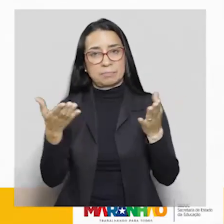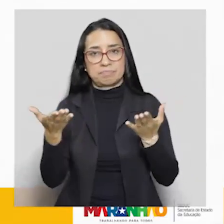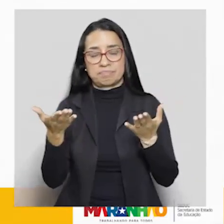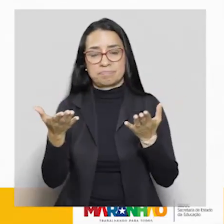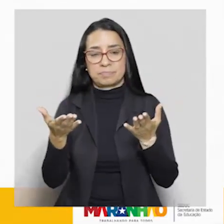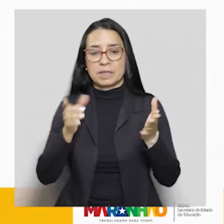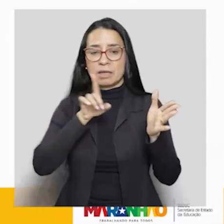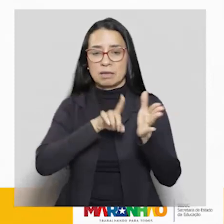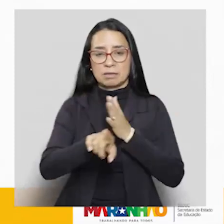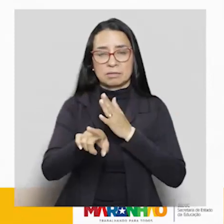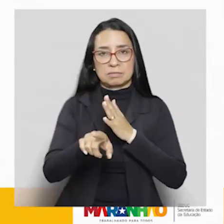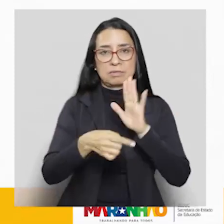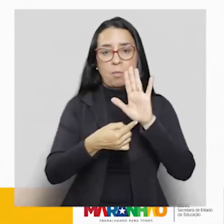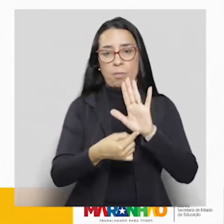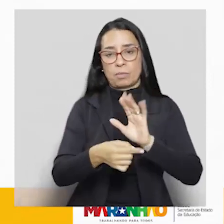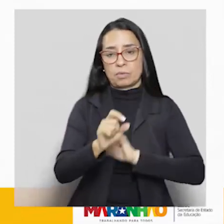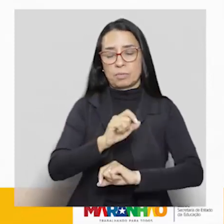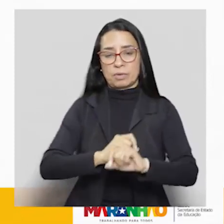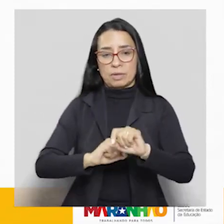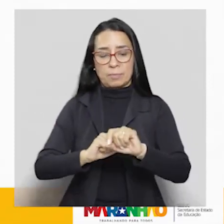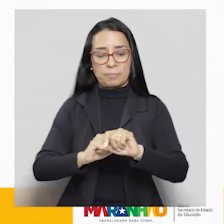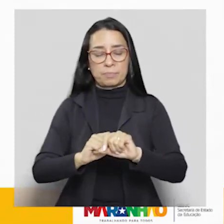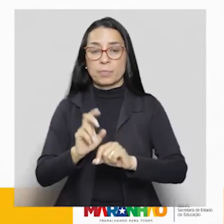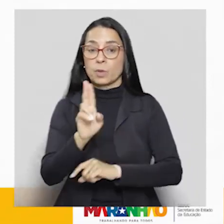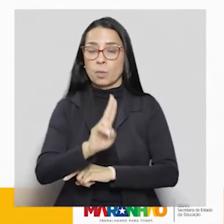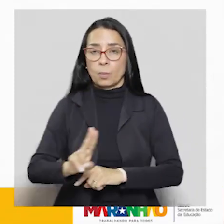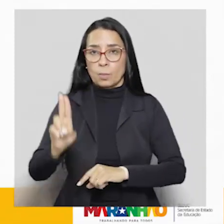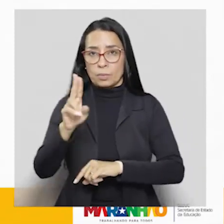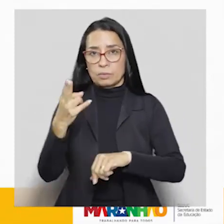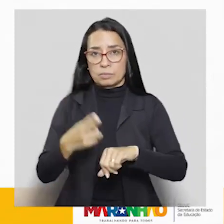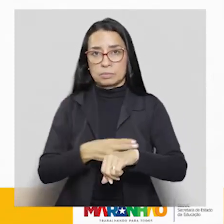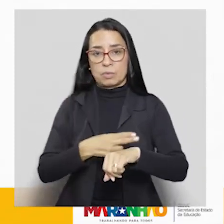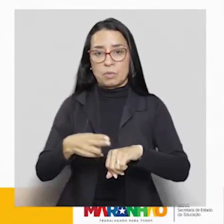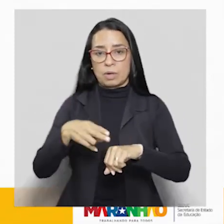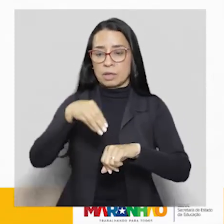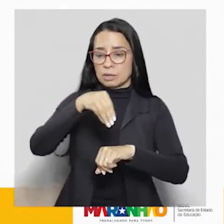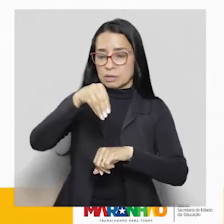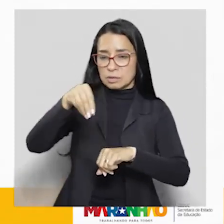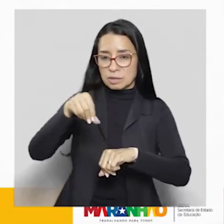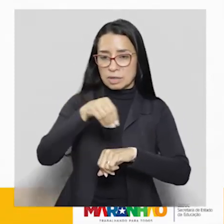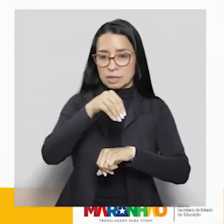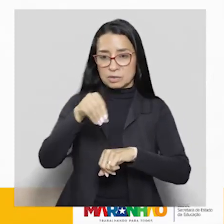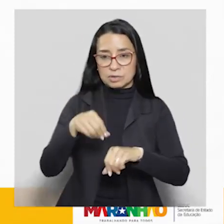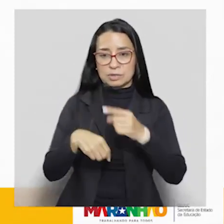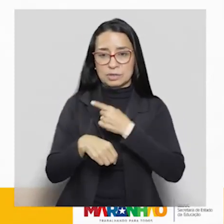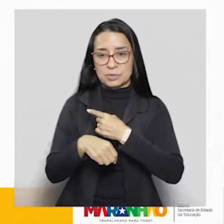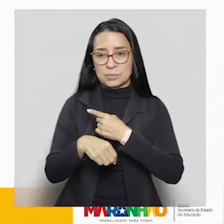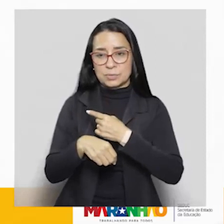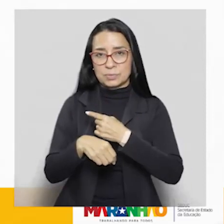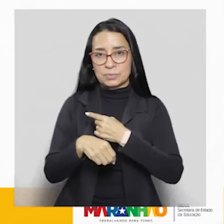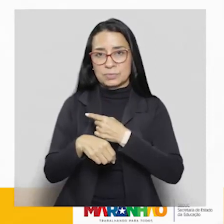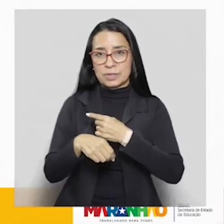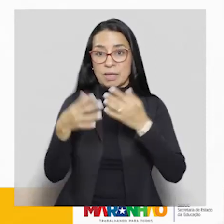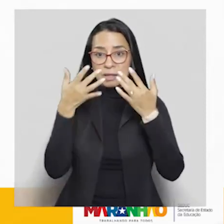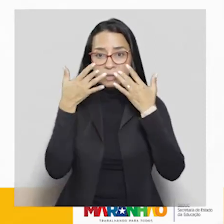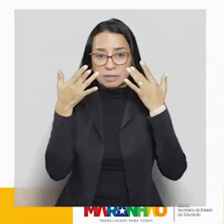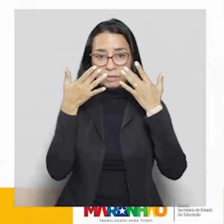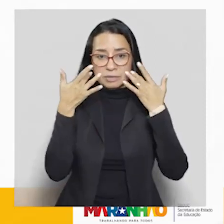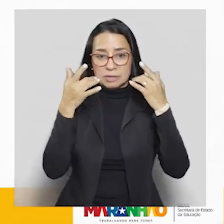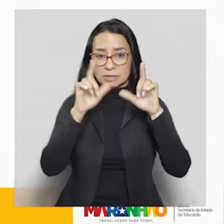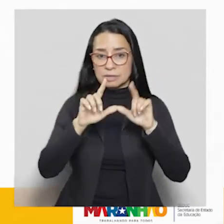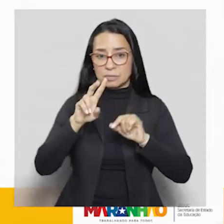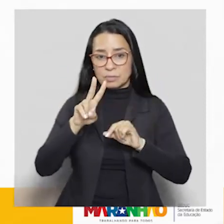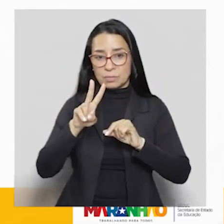a questão é a seguinte. Usando o chocolate derretido como matéria-prima, Essa obra do Vic Muniz, que eu havia falado